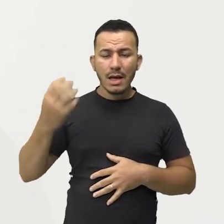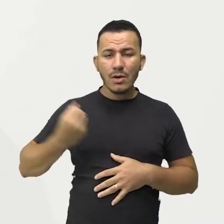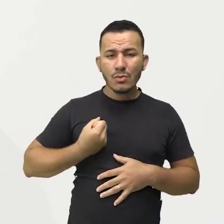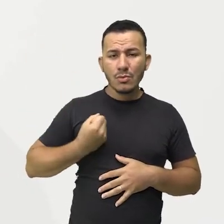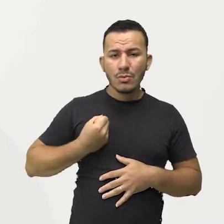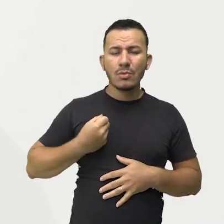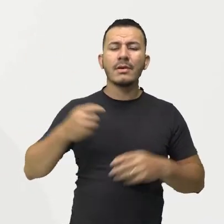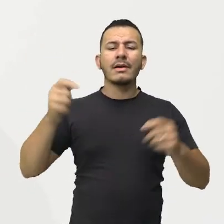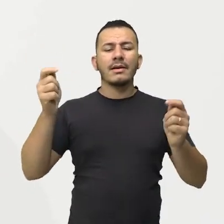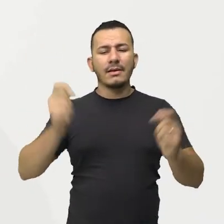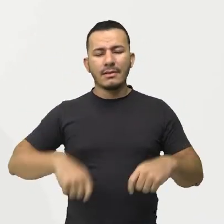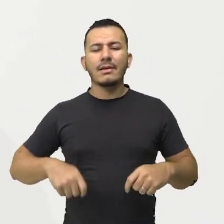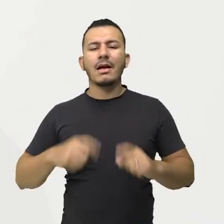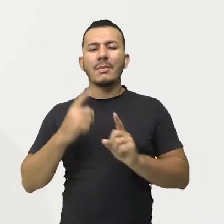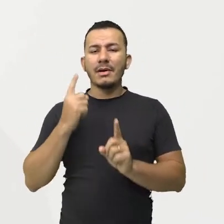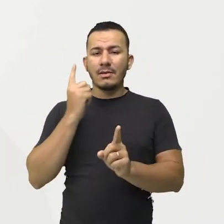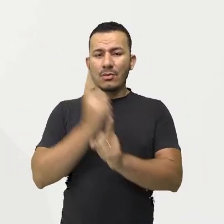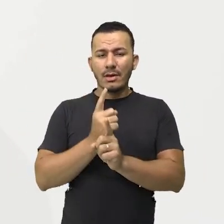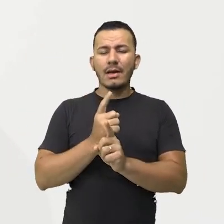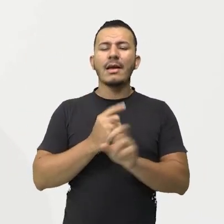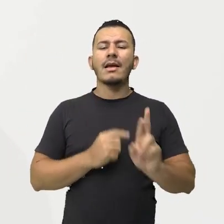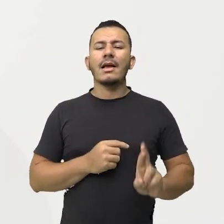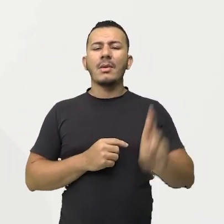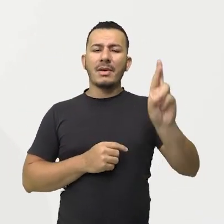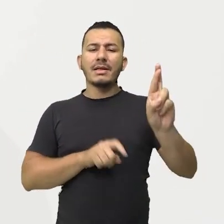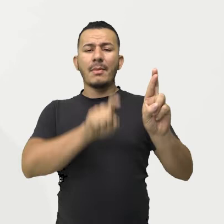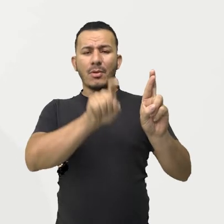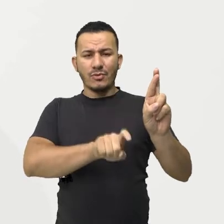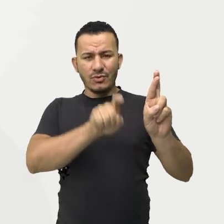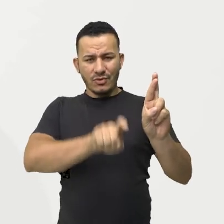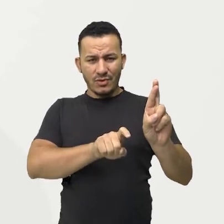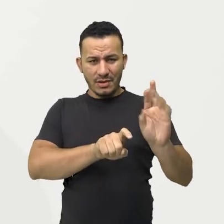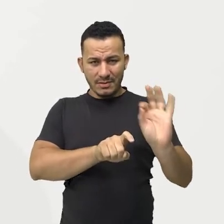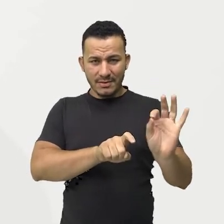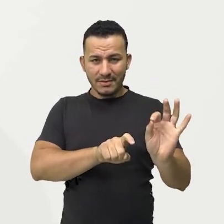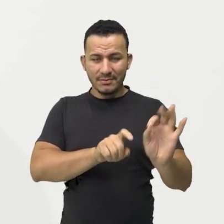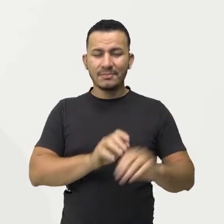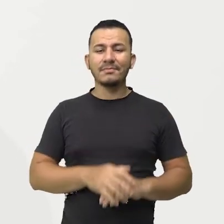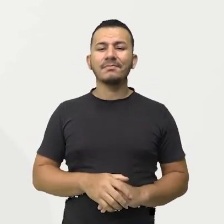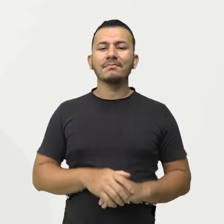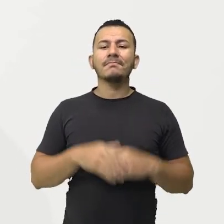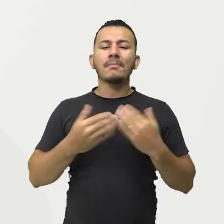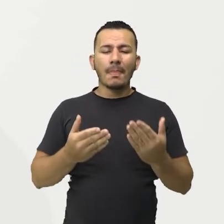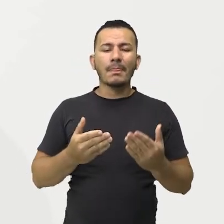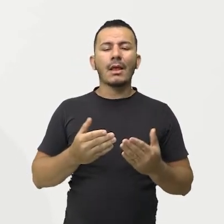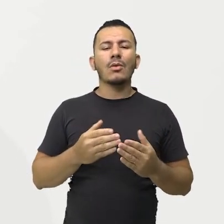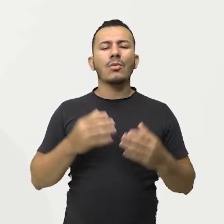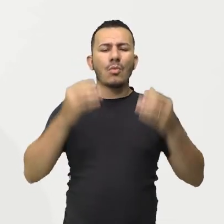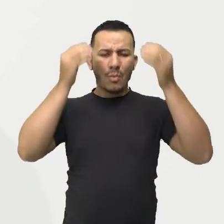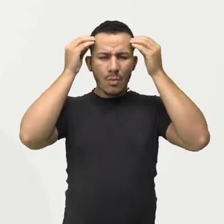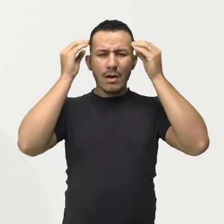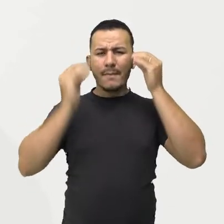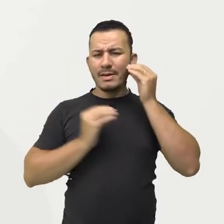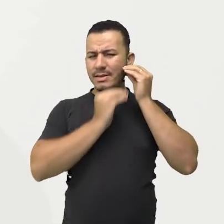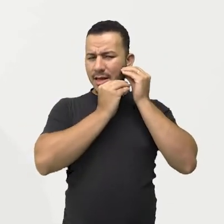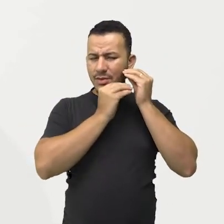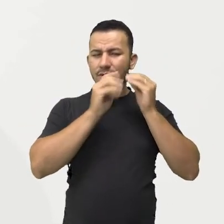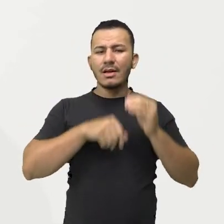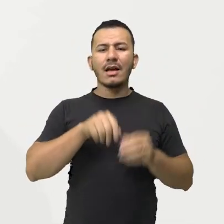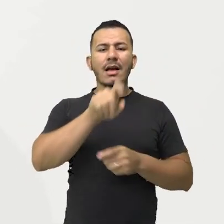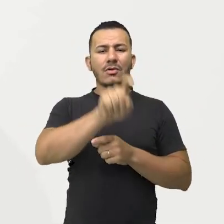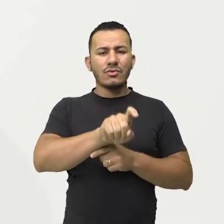a gente costuma dizer e representar pela letra X, né? Não sei. O valor do capacete é o